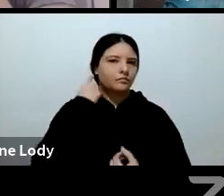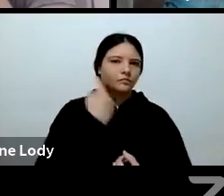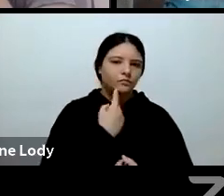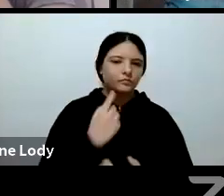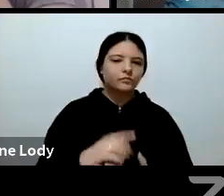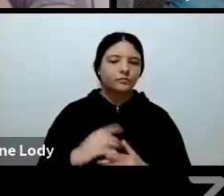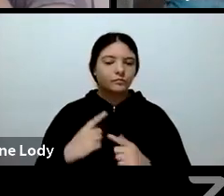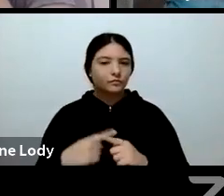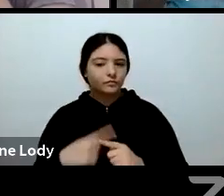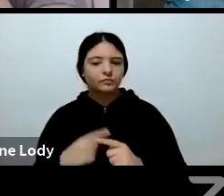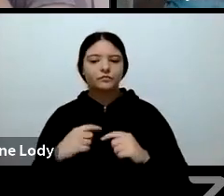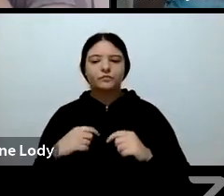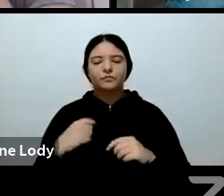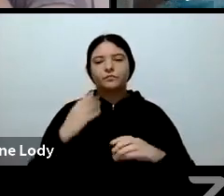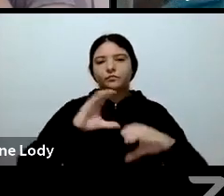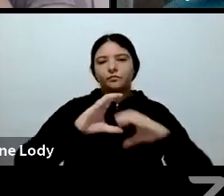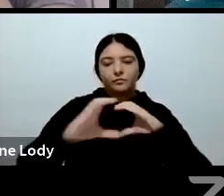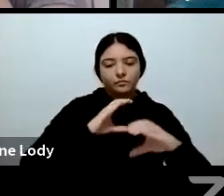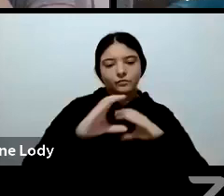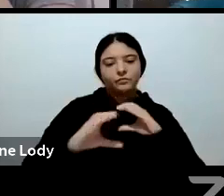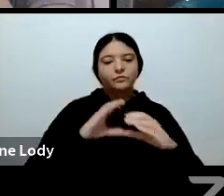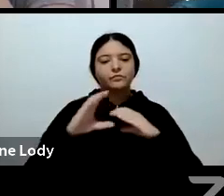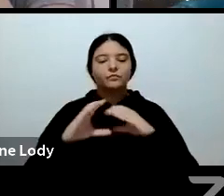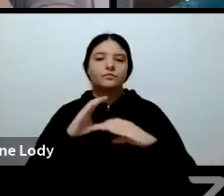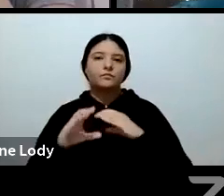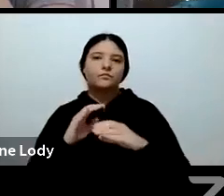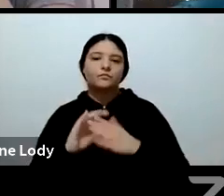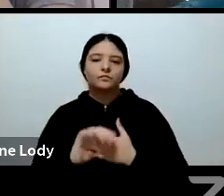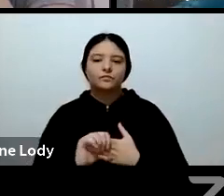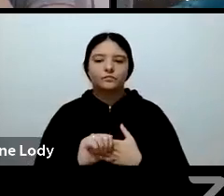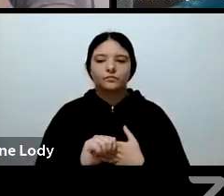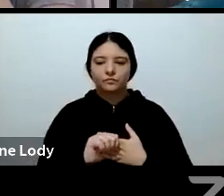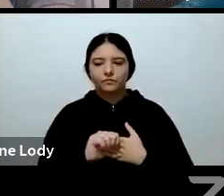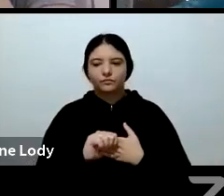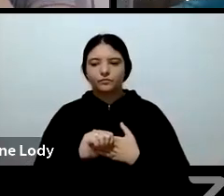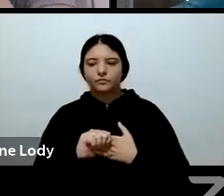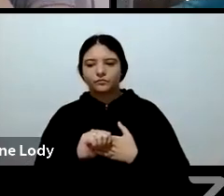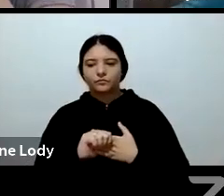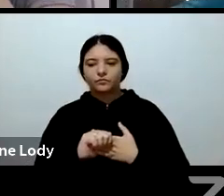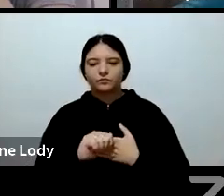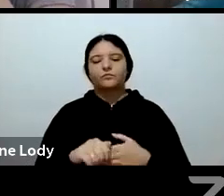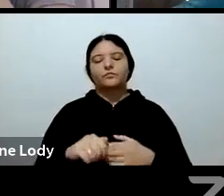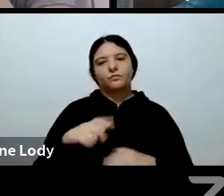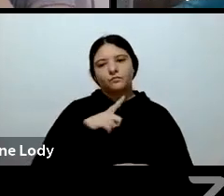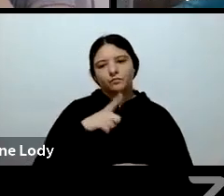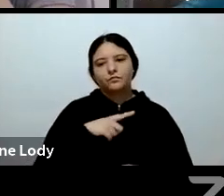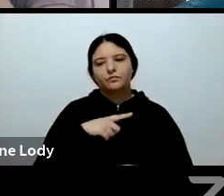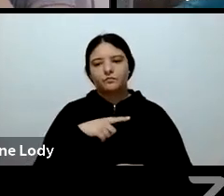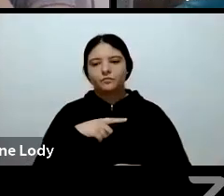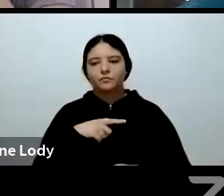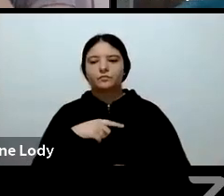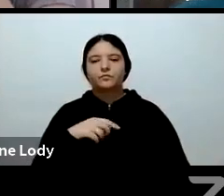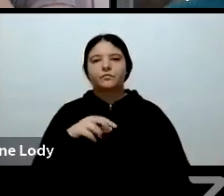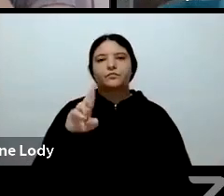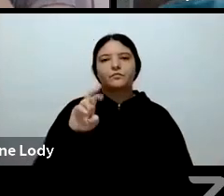que nessa comunicação, né, com que envolve, né, recursos